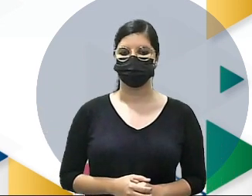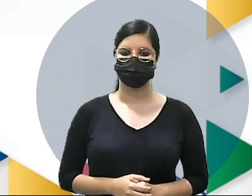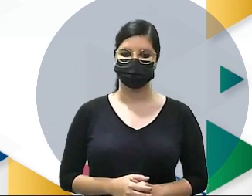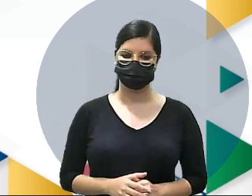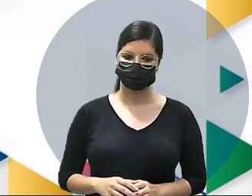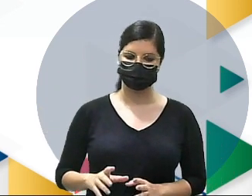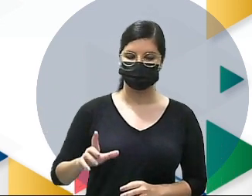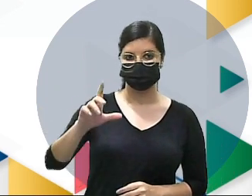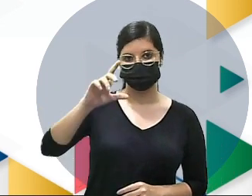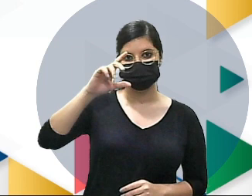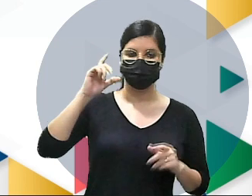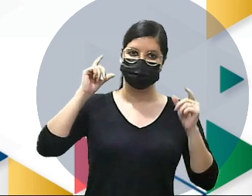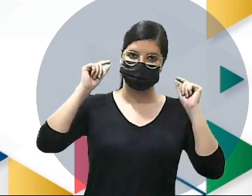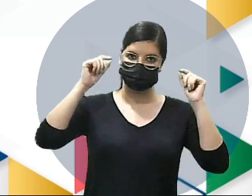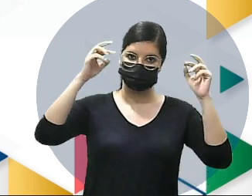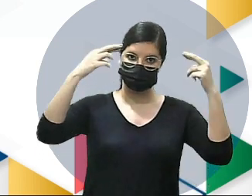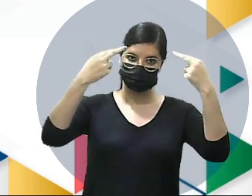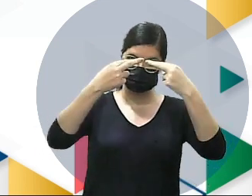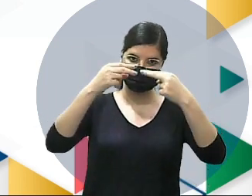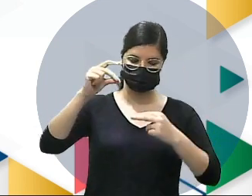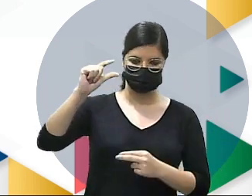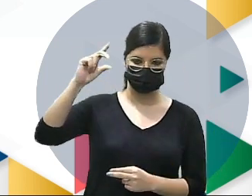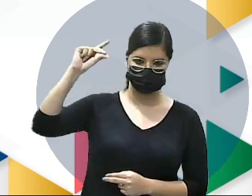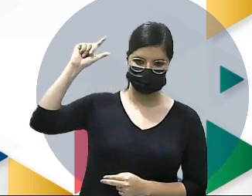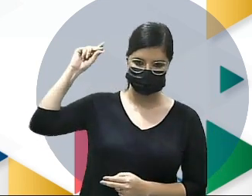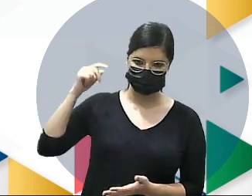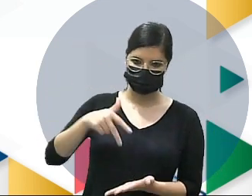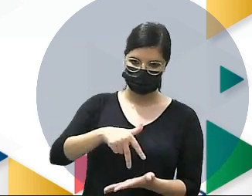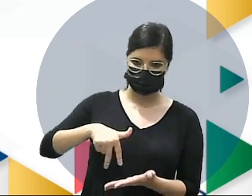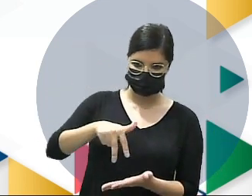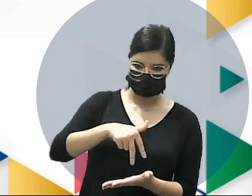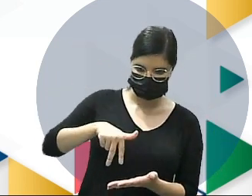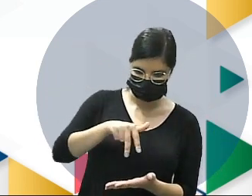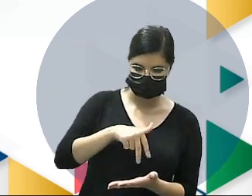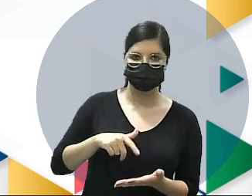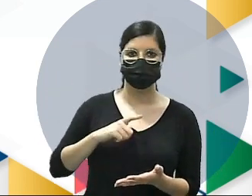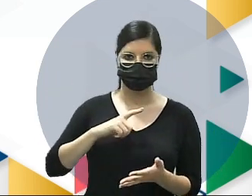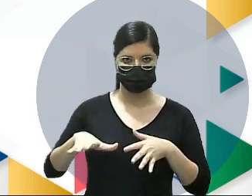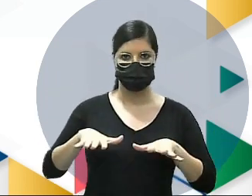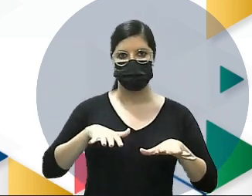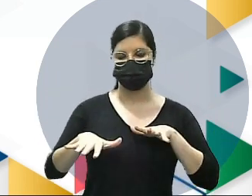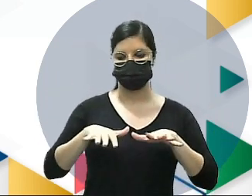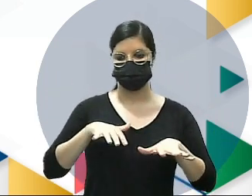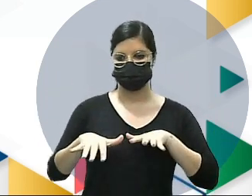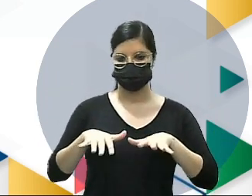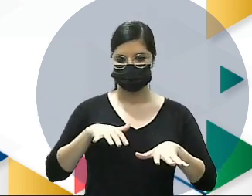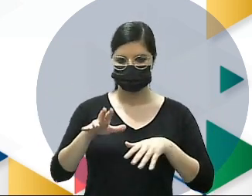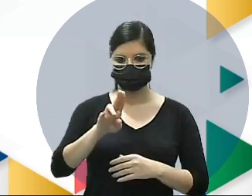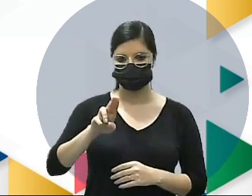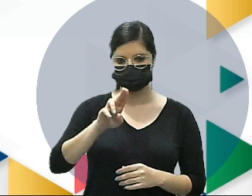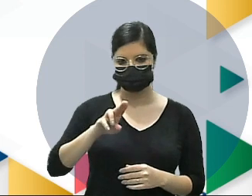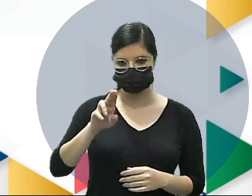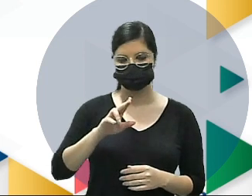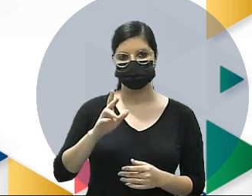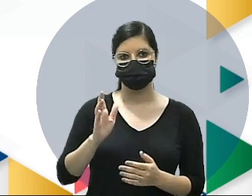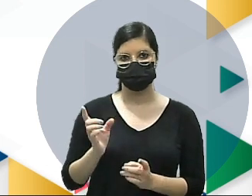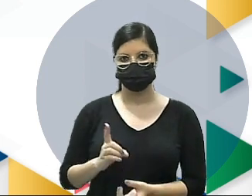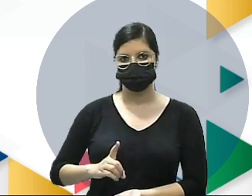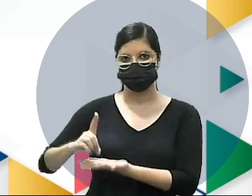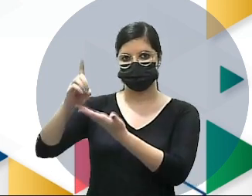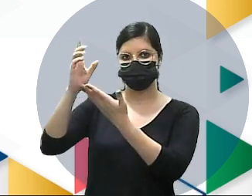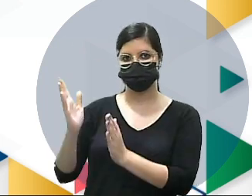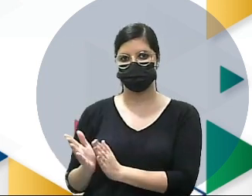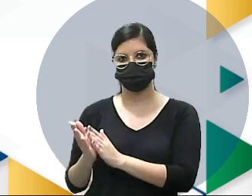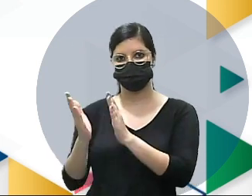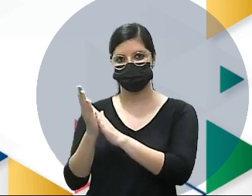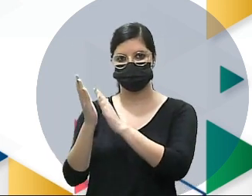e já na Grécia a dança já tinha e um caráter é também ritual mexendo muito utilizada tá culto aos